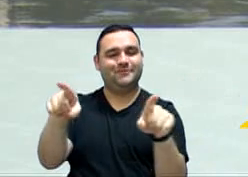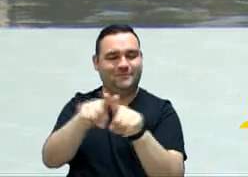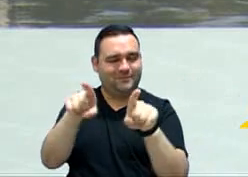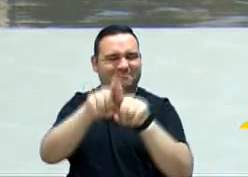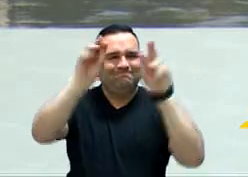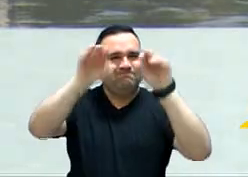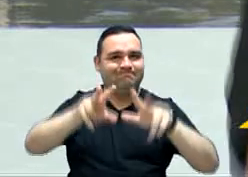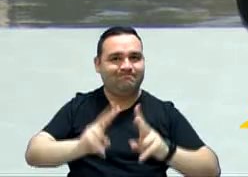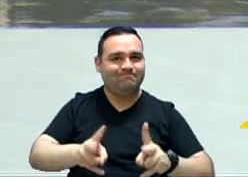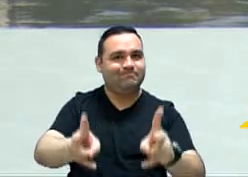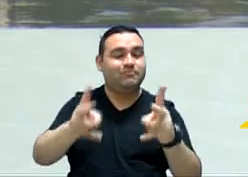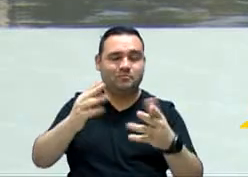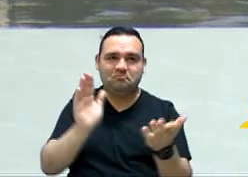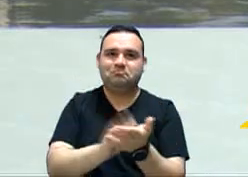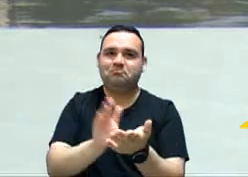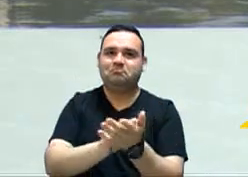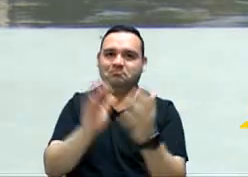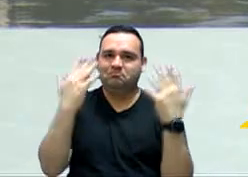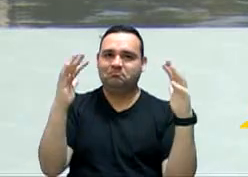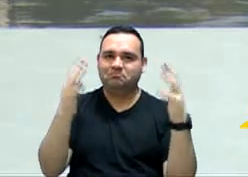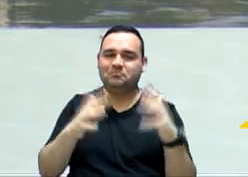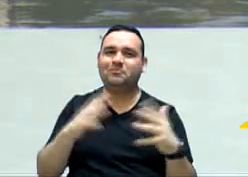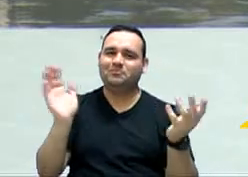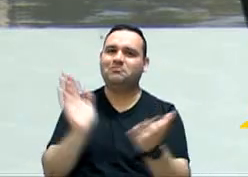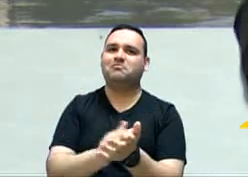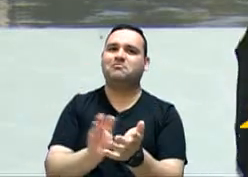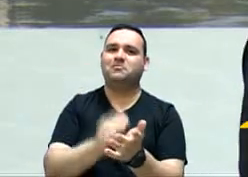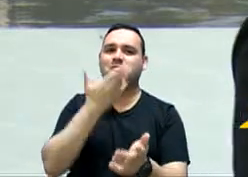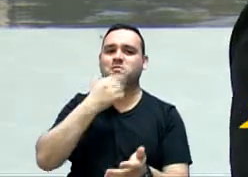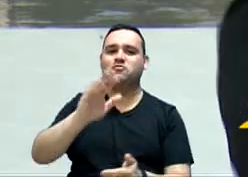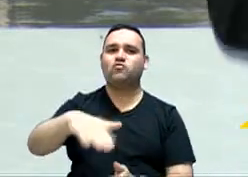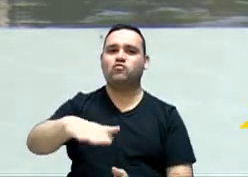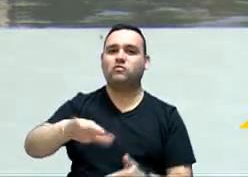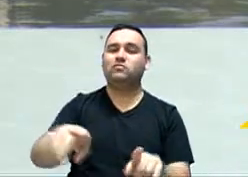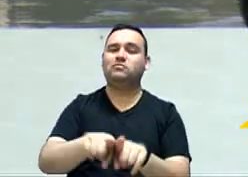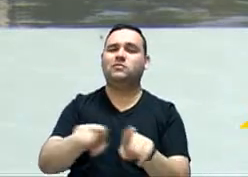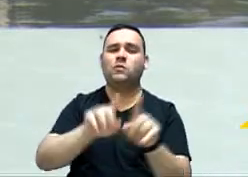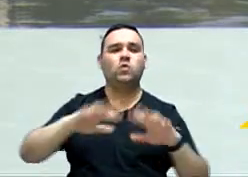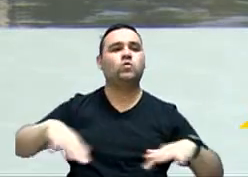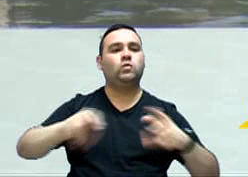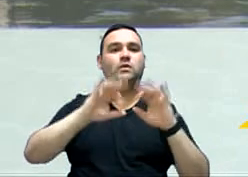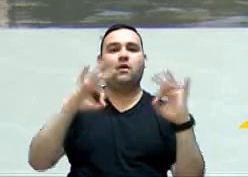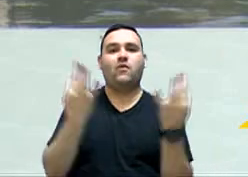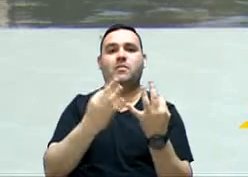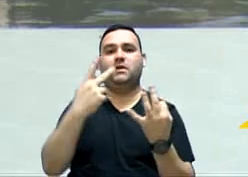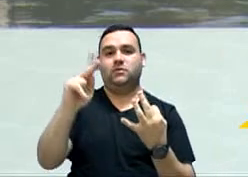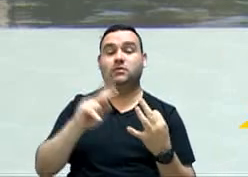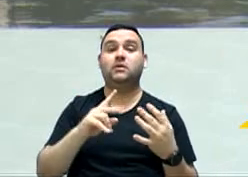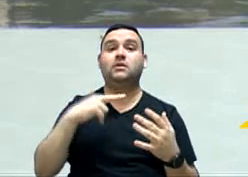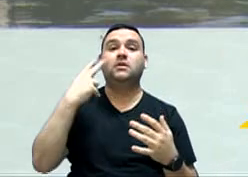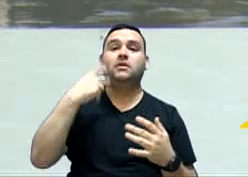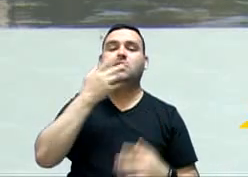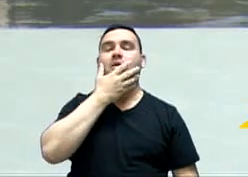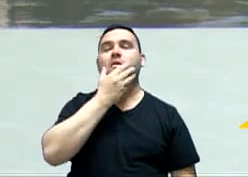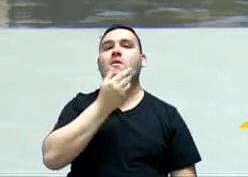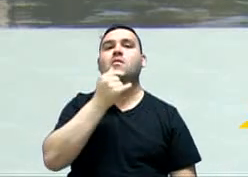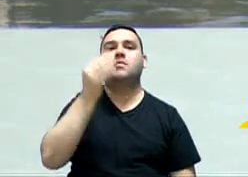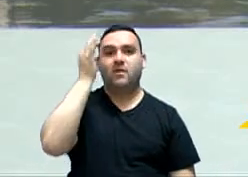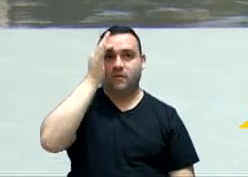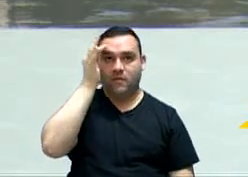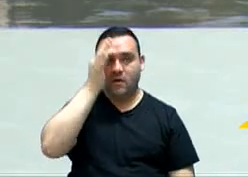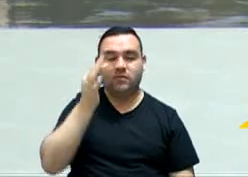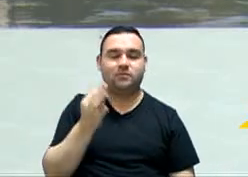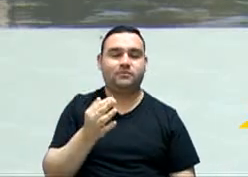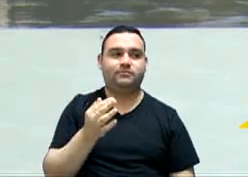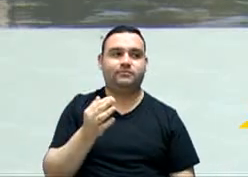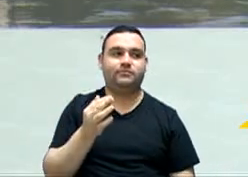continuar te abençoando. Meus parabéns, Manga. Deus, parabéns para o menininho lá e para toda a sua família. Vereador Fausto